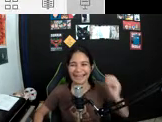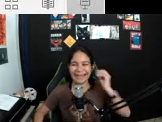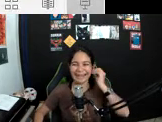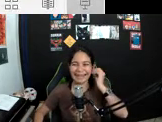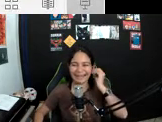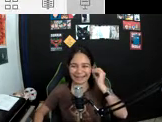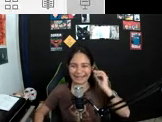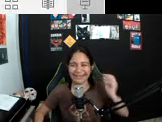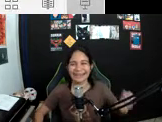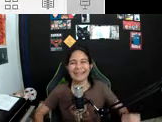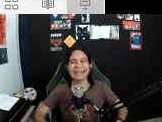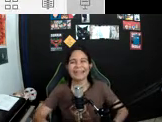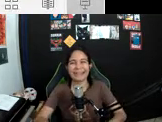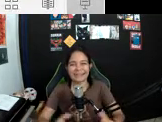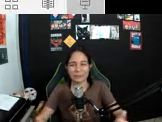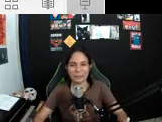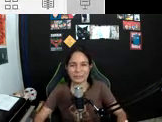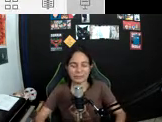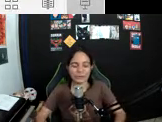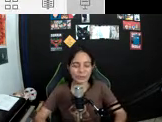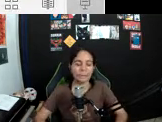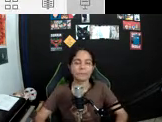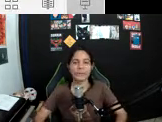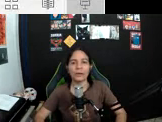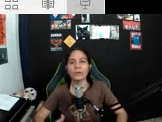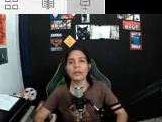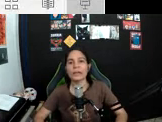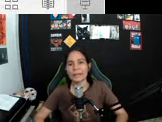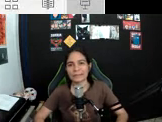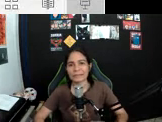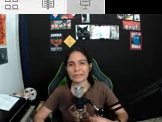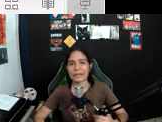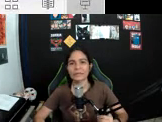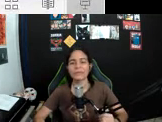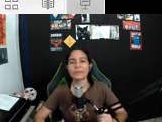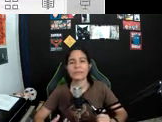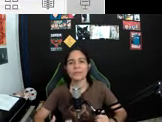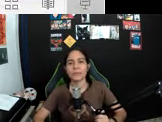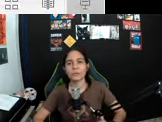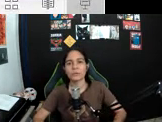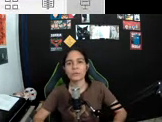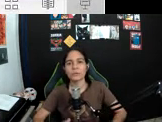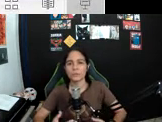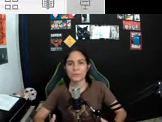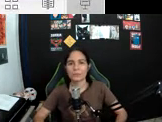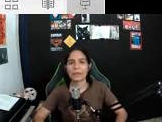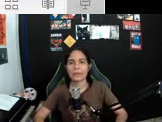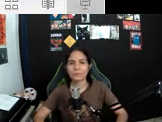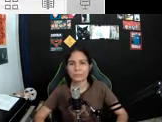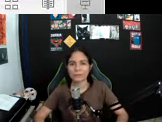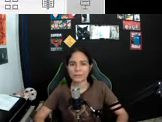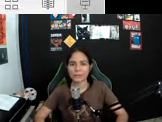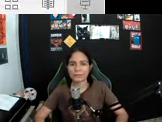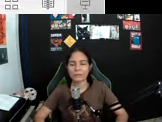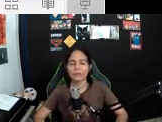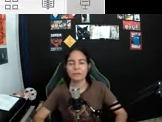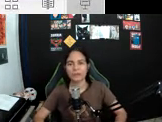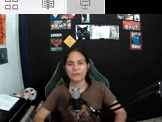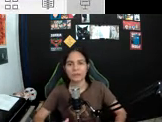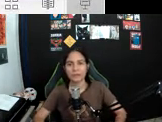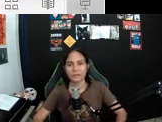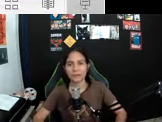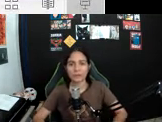isso, né? Lógico que ia ser um pandemônio. Então, é necessário se ter, né, todo um cuidado ao passar